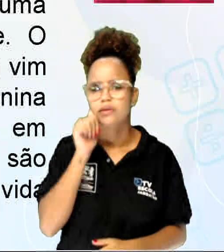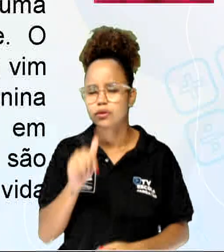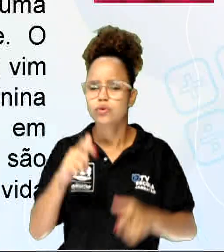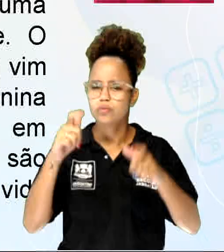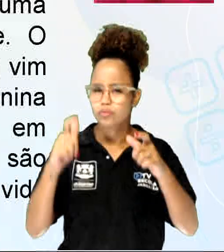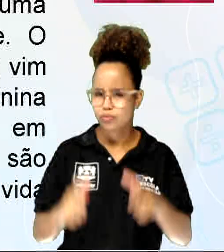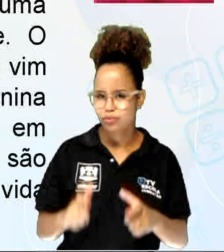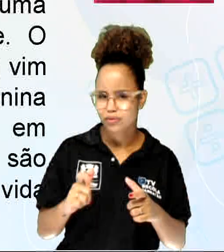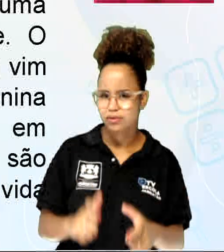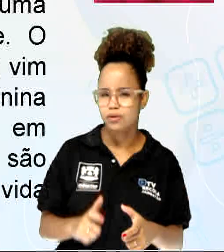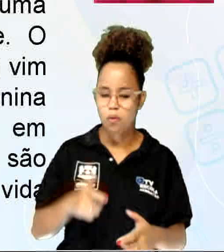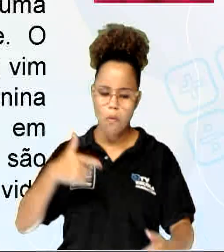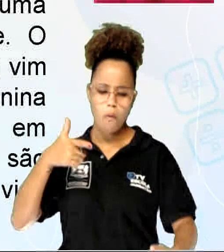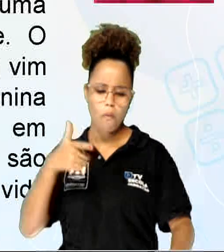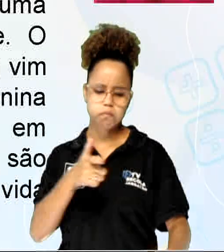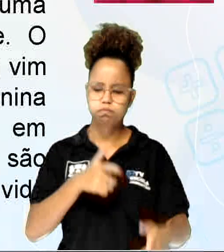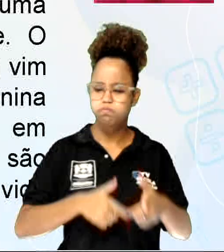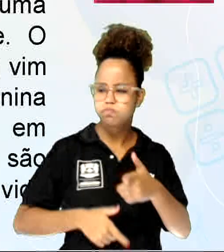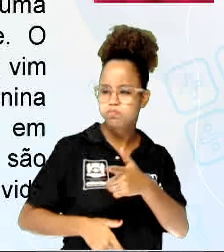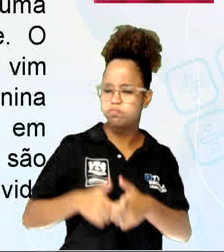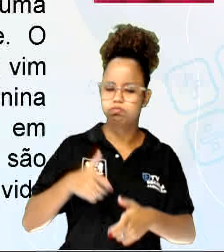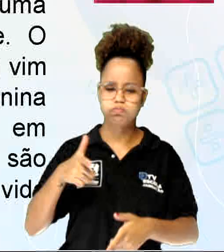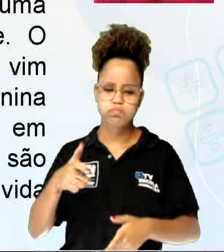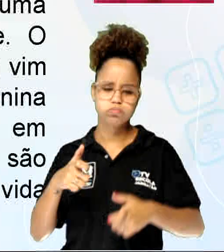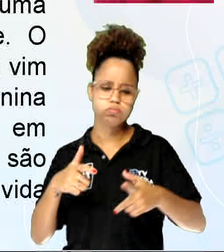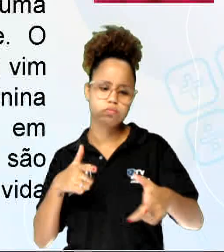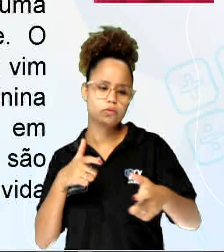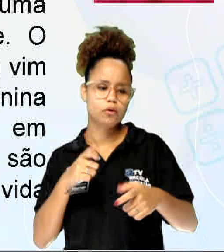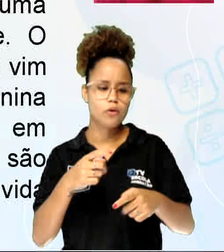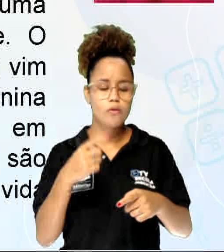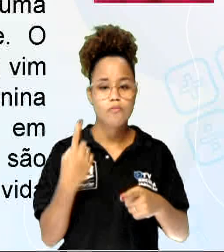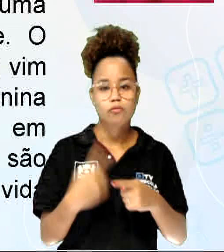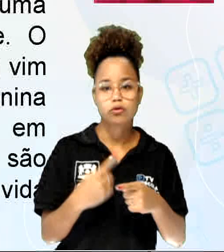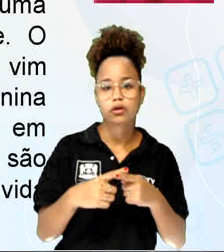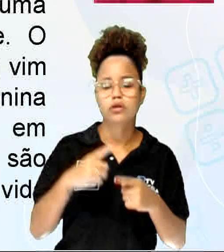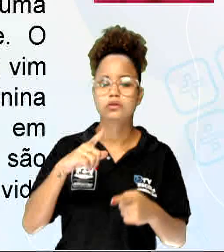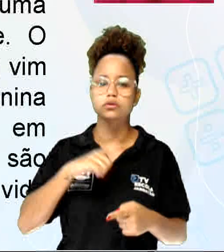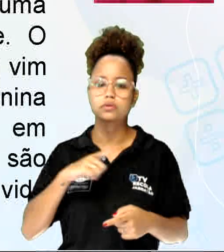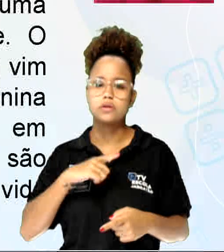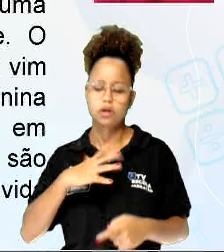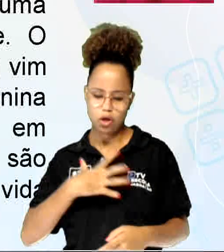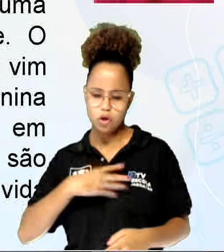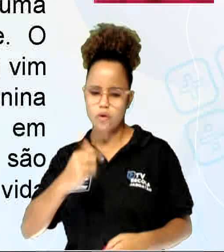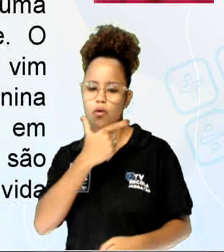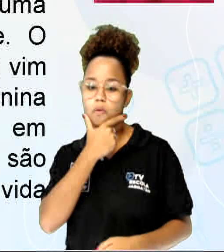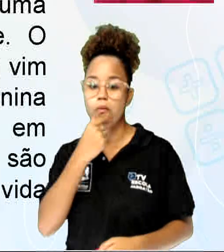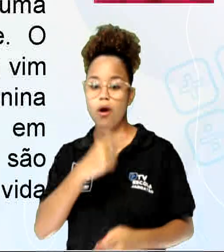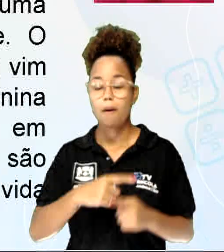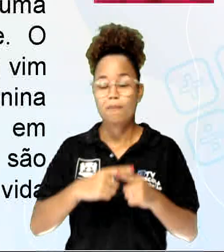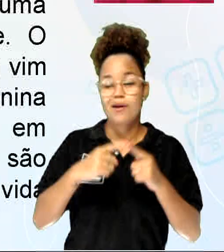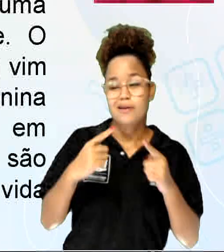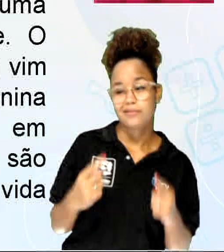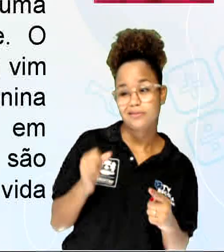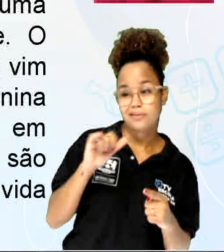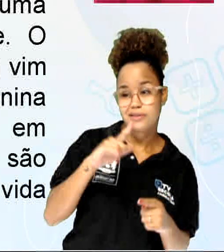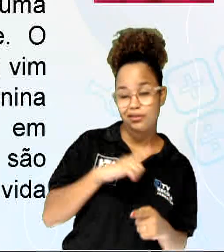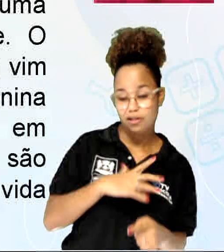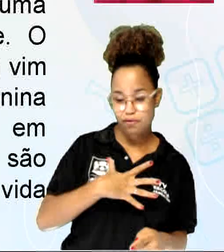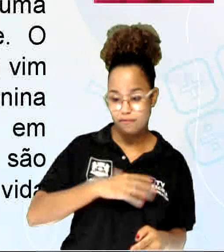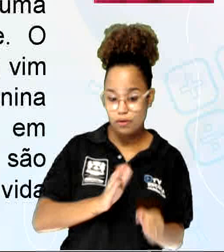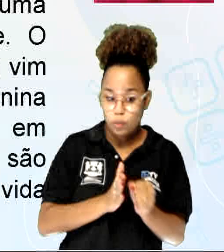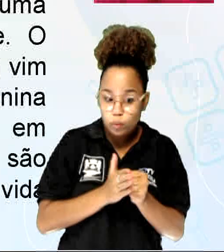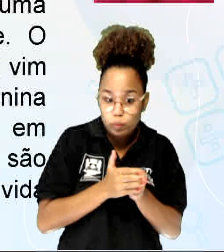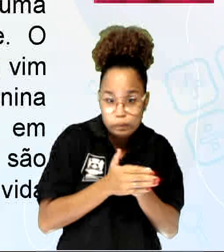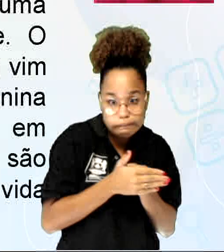onde rifles são disparados em comemoração ao filho, ao passo que as filhas são escondidas atrás de